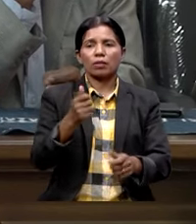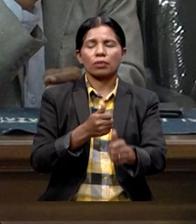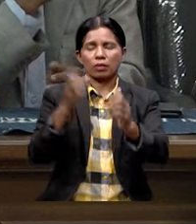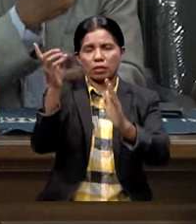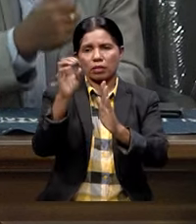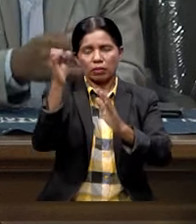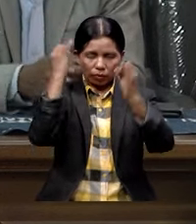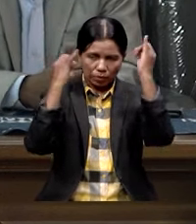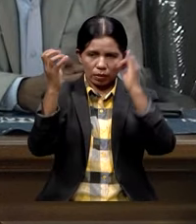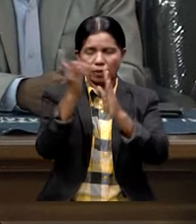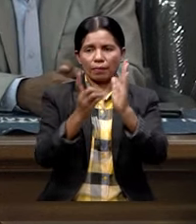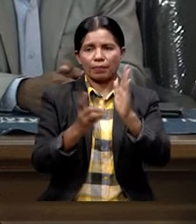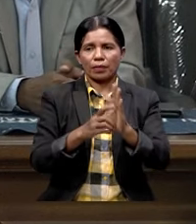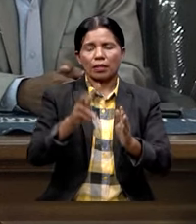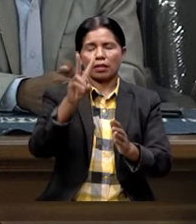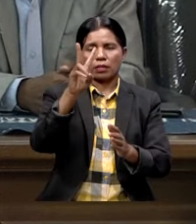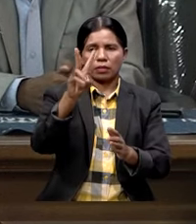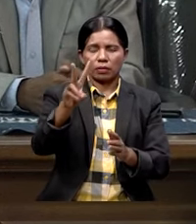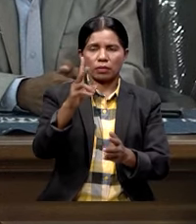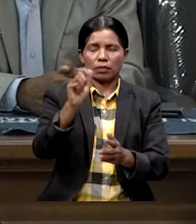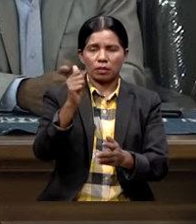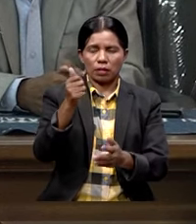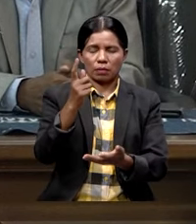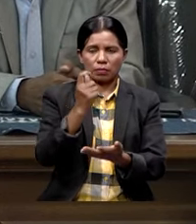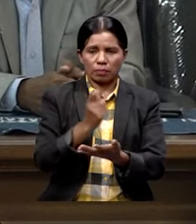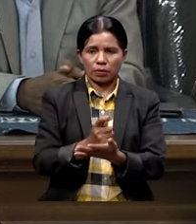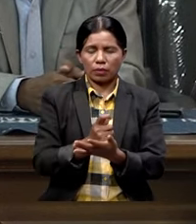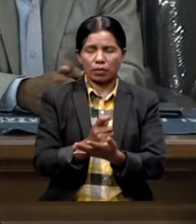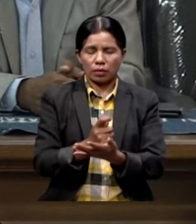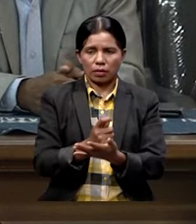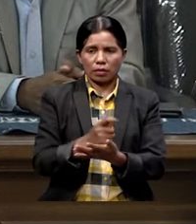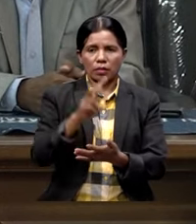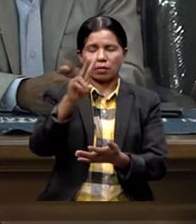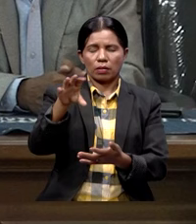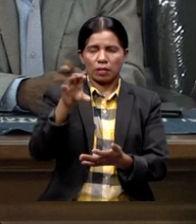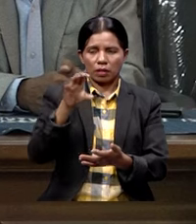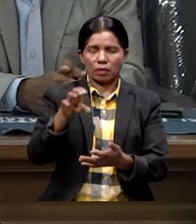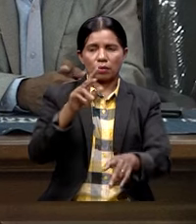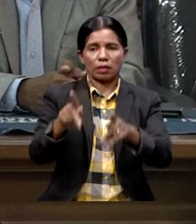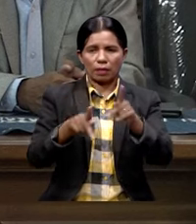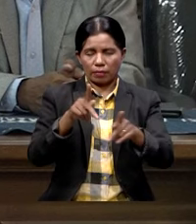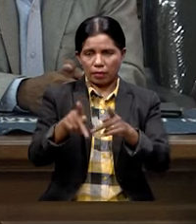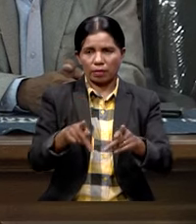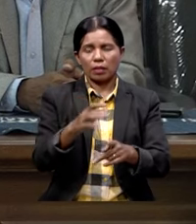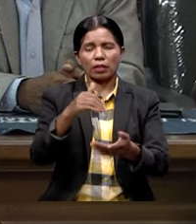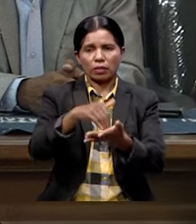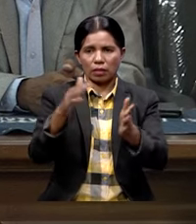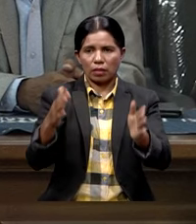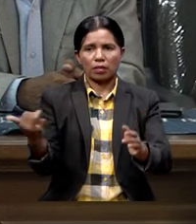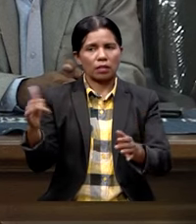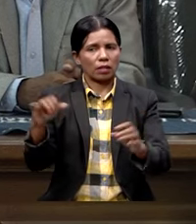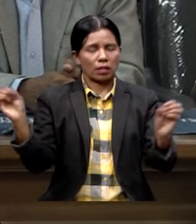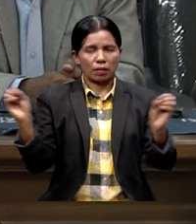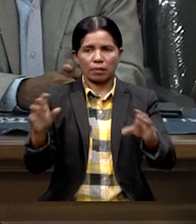dados, hatur 10.250 pessoas. 10.250 pessoas, né? Bem aqui, né? Só que se irá neve lá ativo,